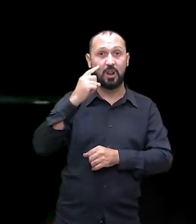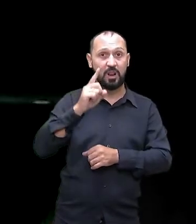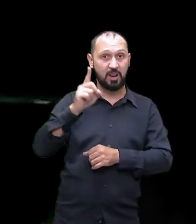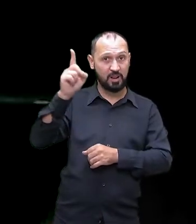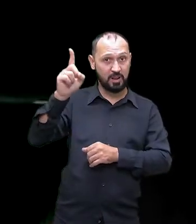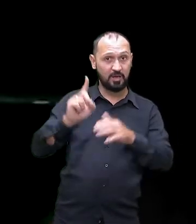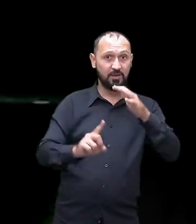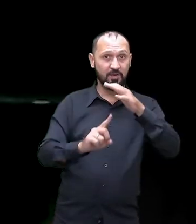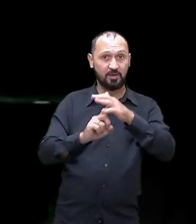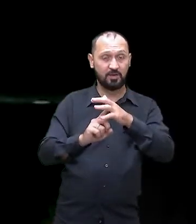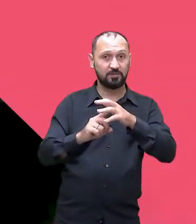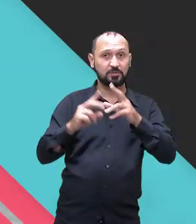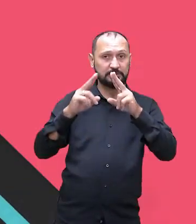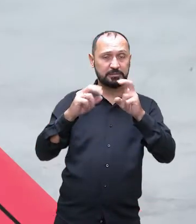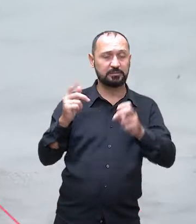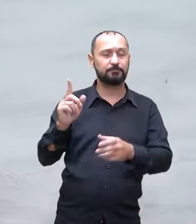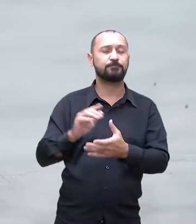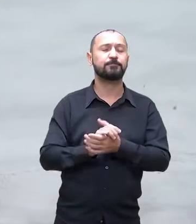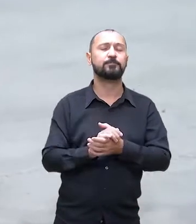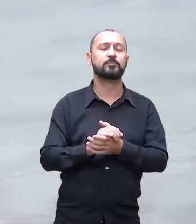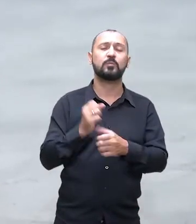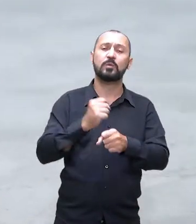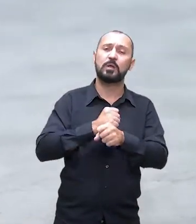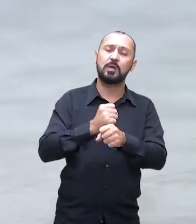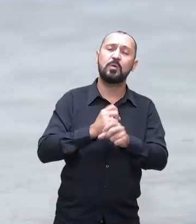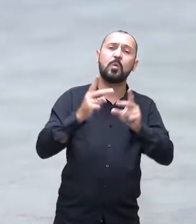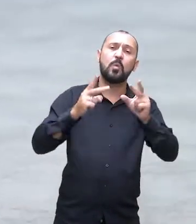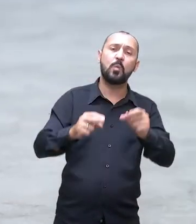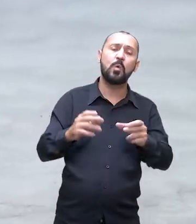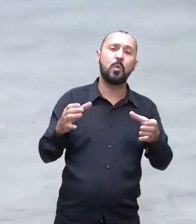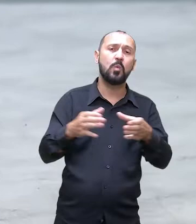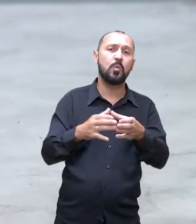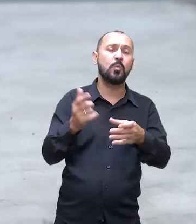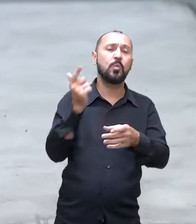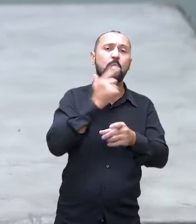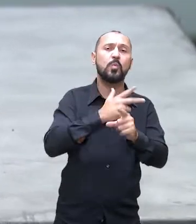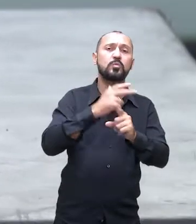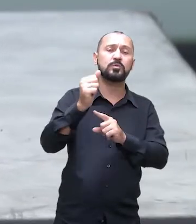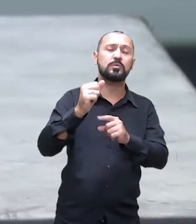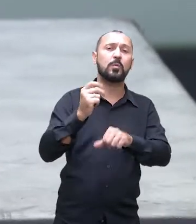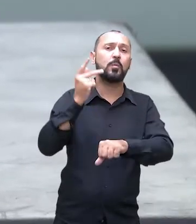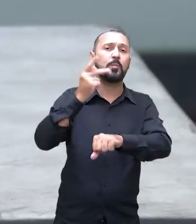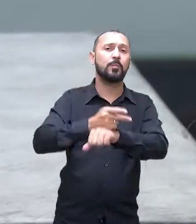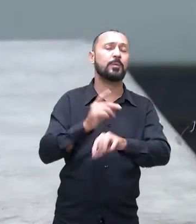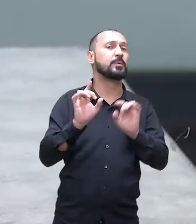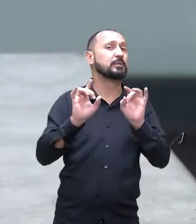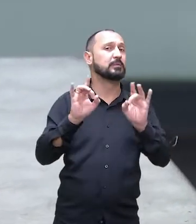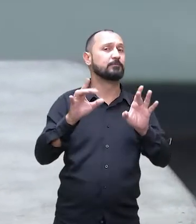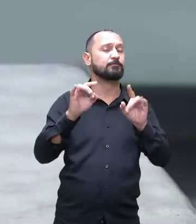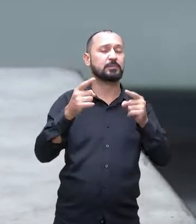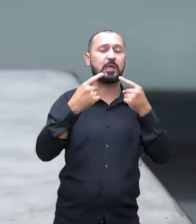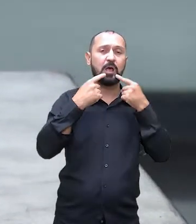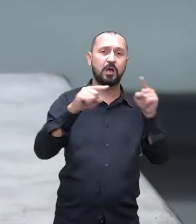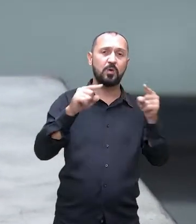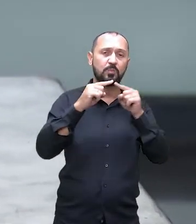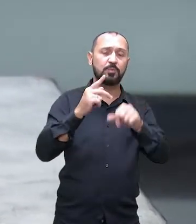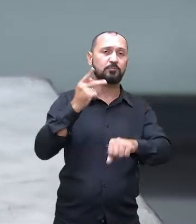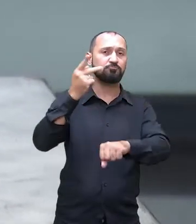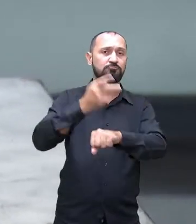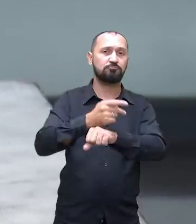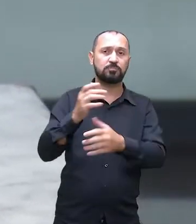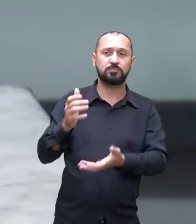Joinville. Nesse mesmo ano, a companhia também conquistou o Prêmio Especial da Crítica por meio do